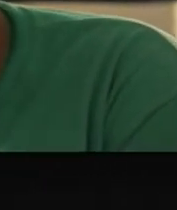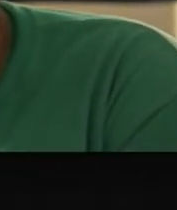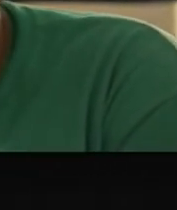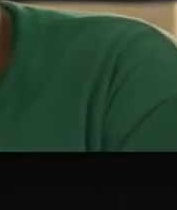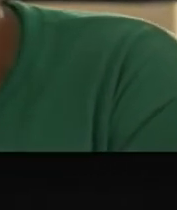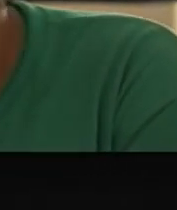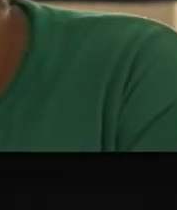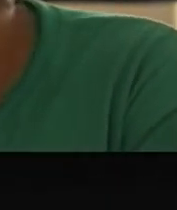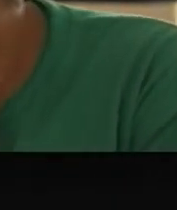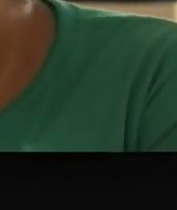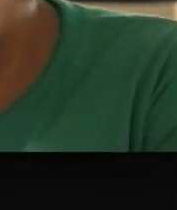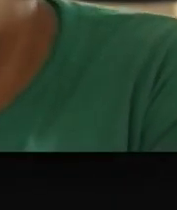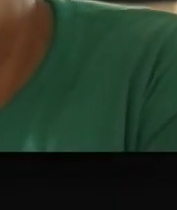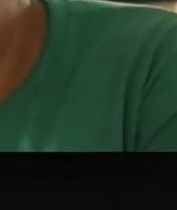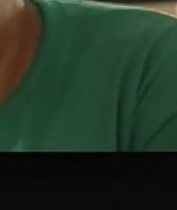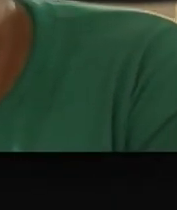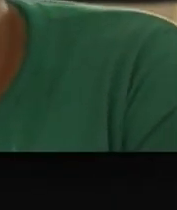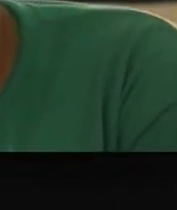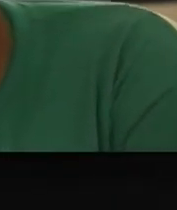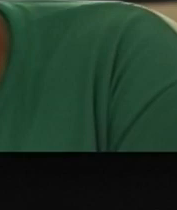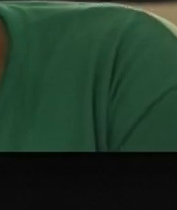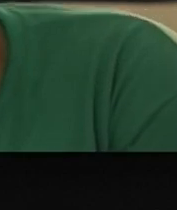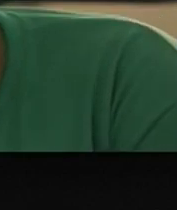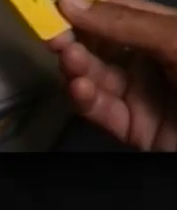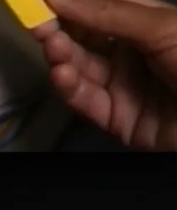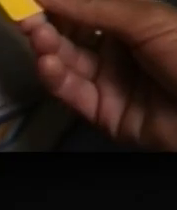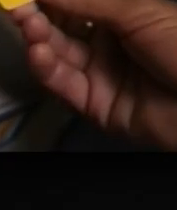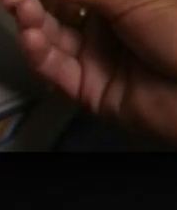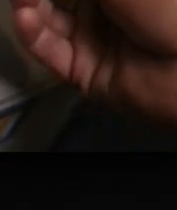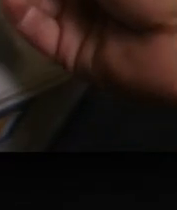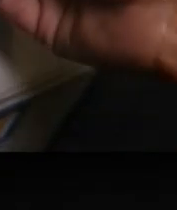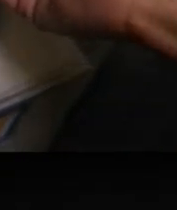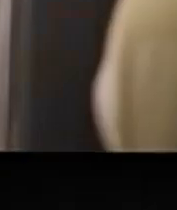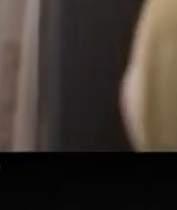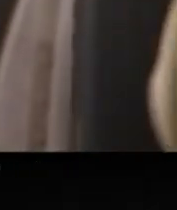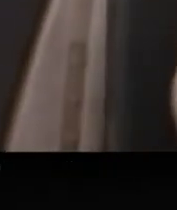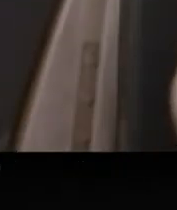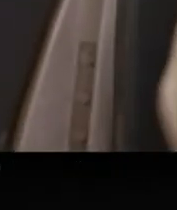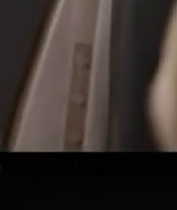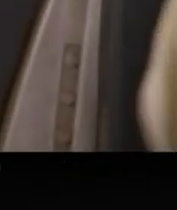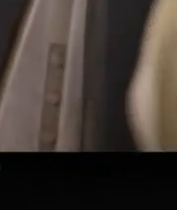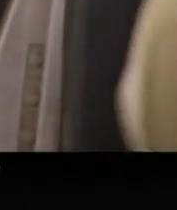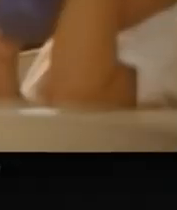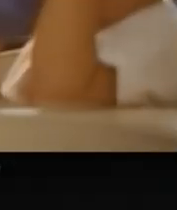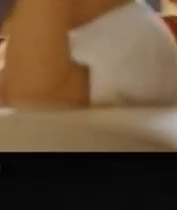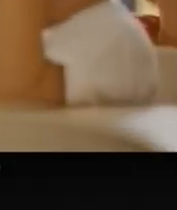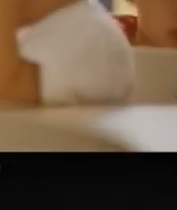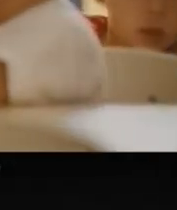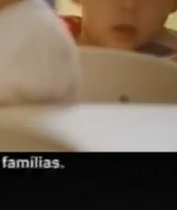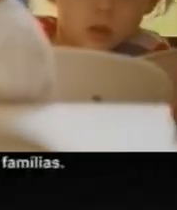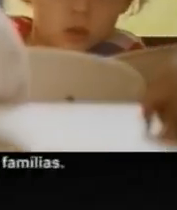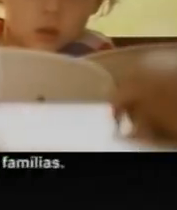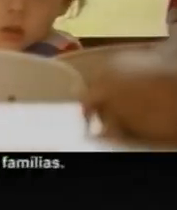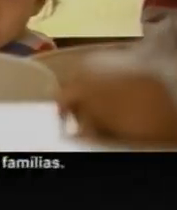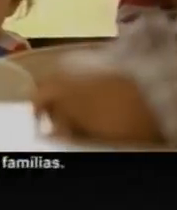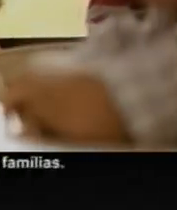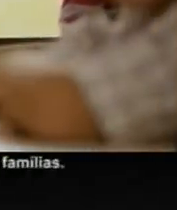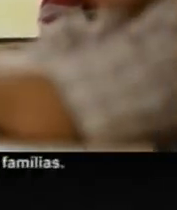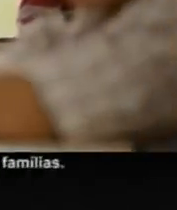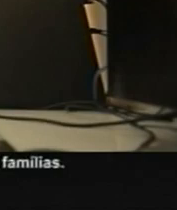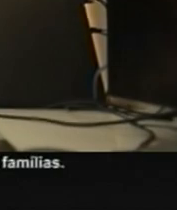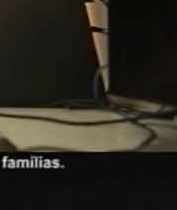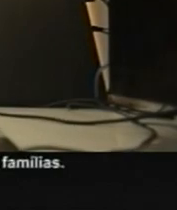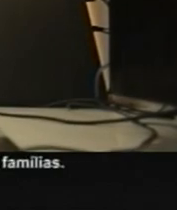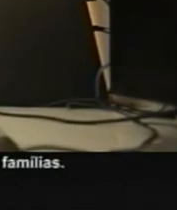vença. Assim como eu venci. Com a renda garantida, as crianças na creche e na escola, é preciso apoiar